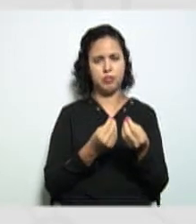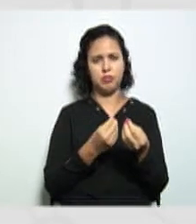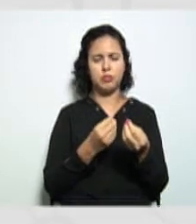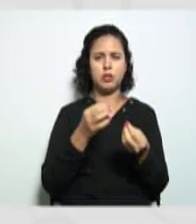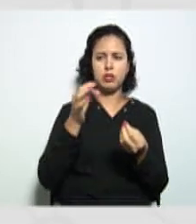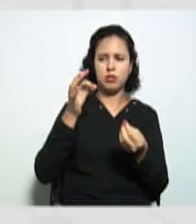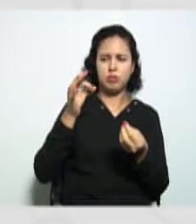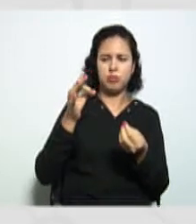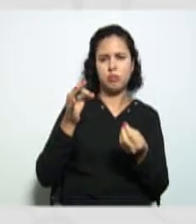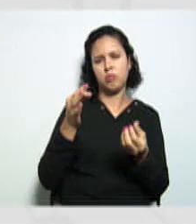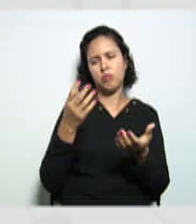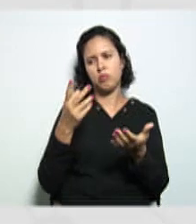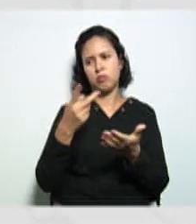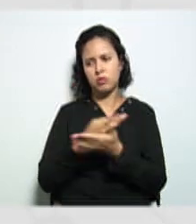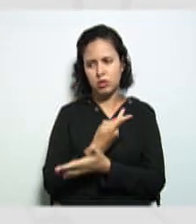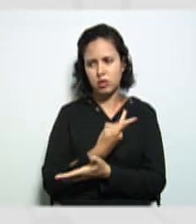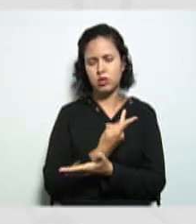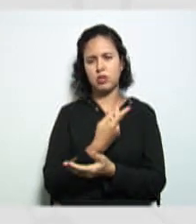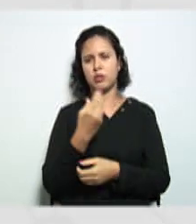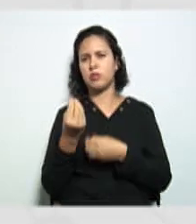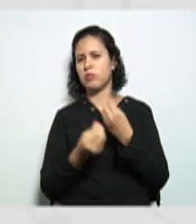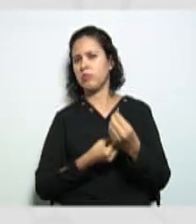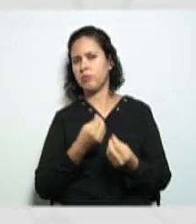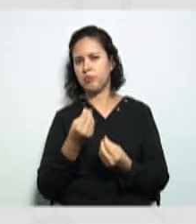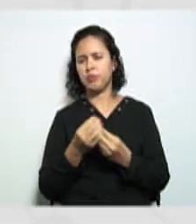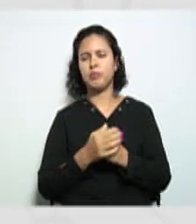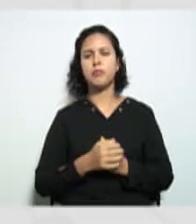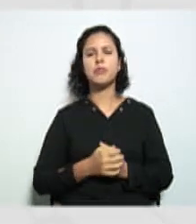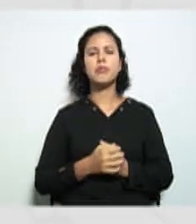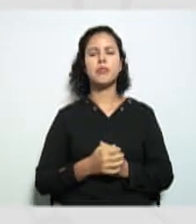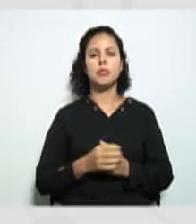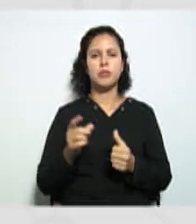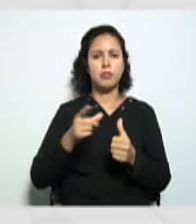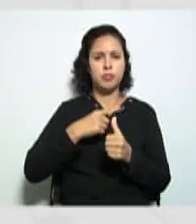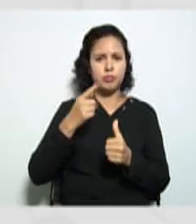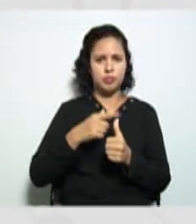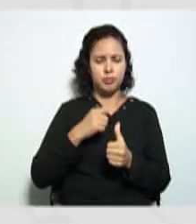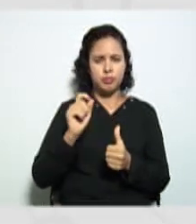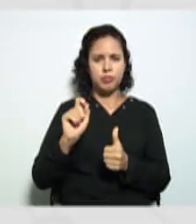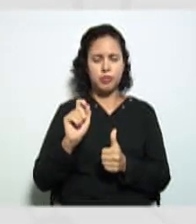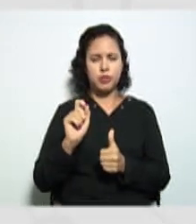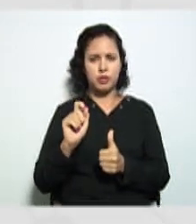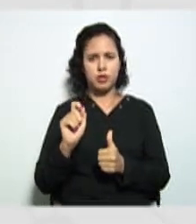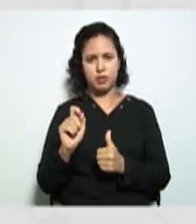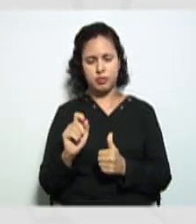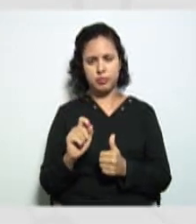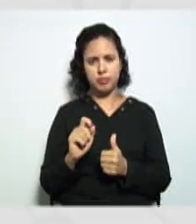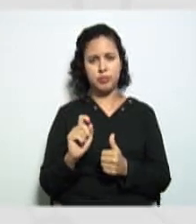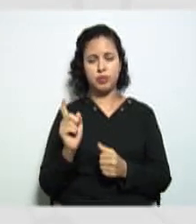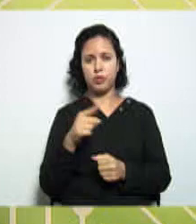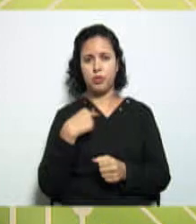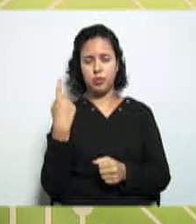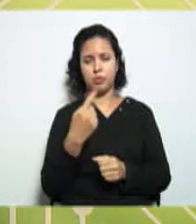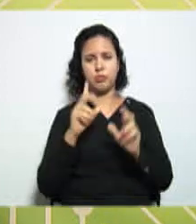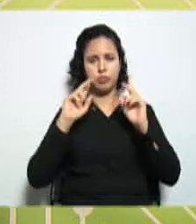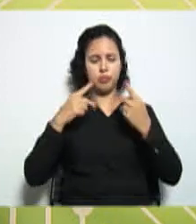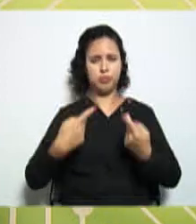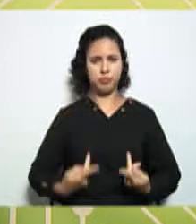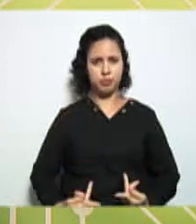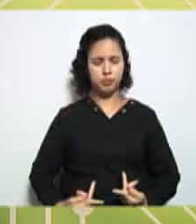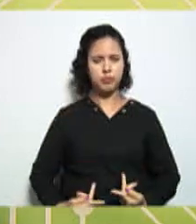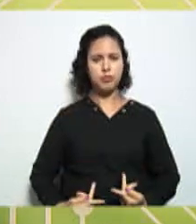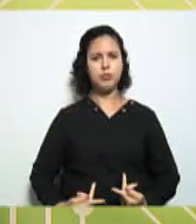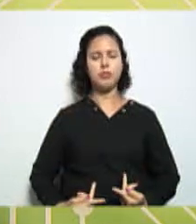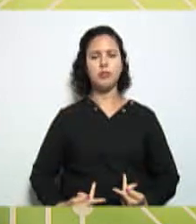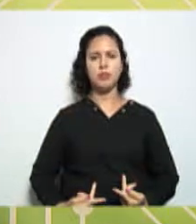certo fato ou fenômeno? E uma das primeiras coisas que nós, como seres humanos,